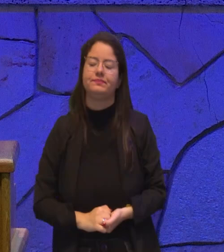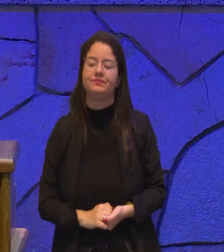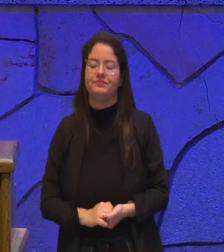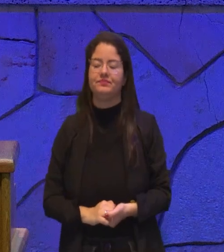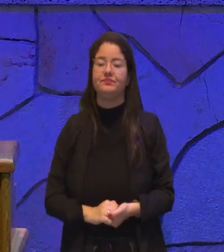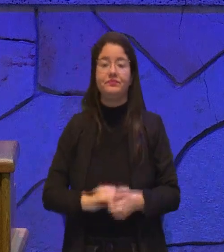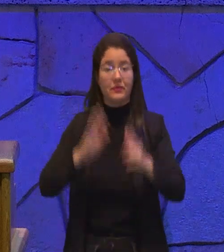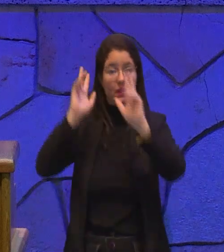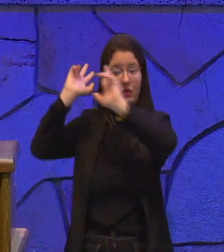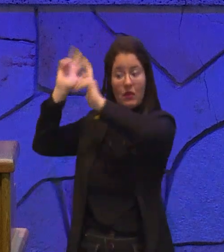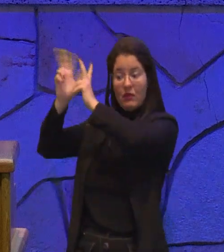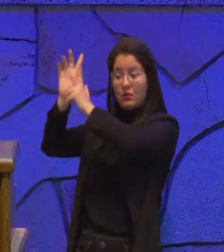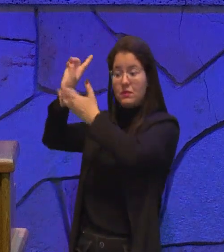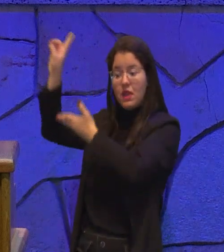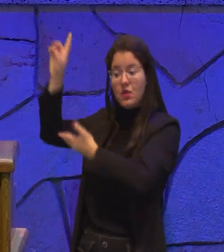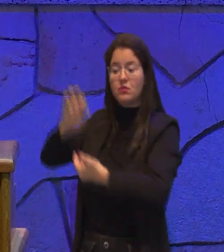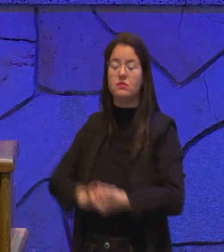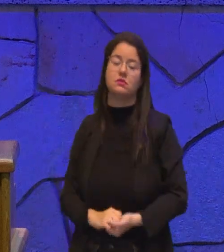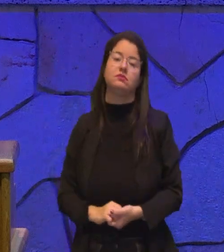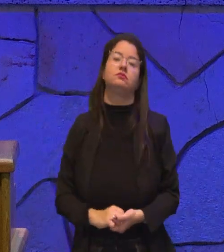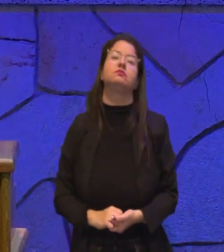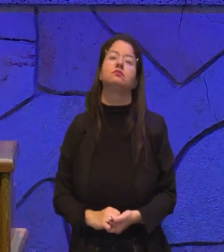Fale com o Senhor.